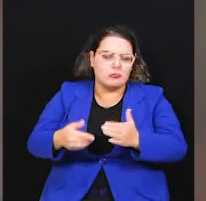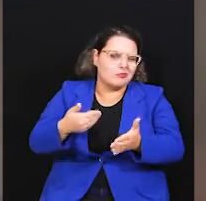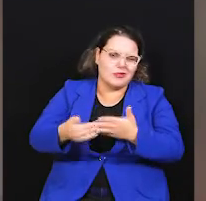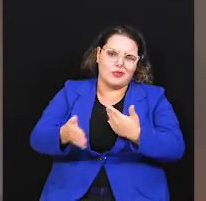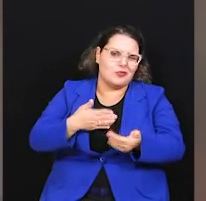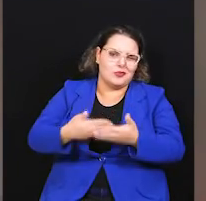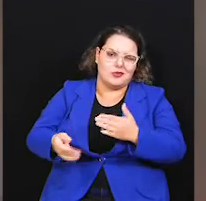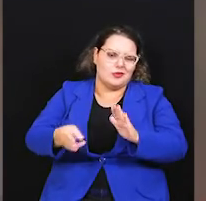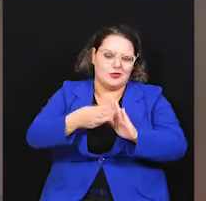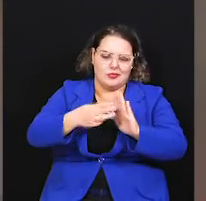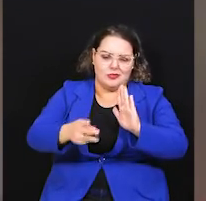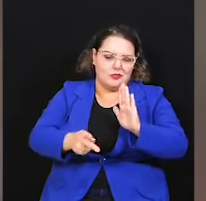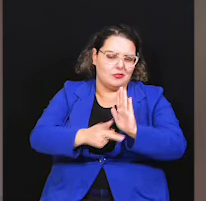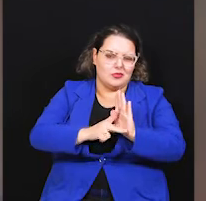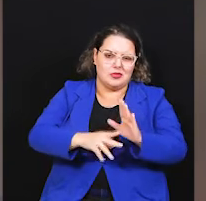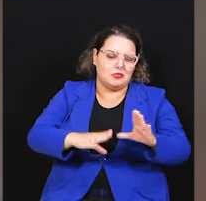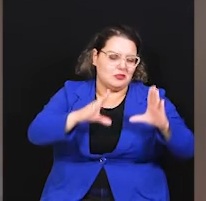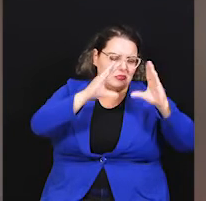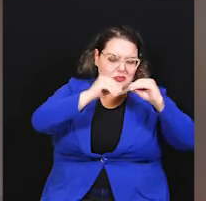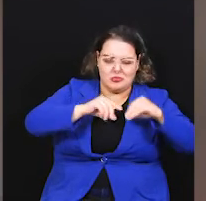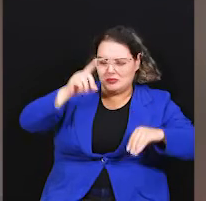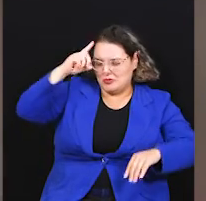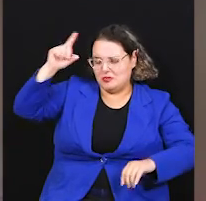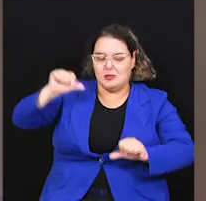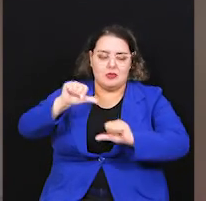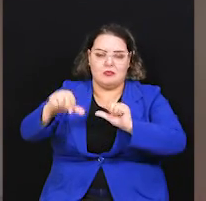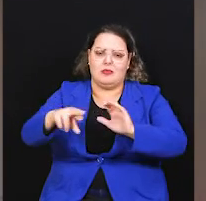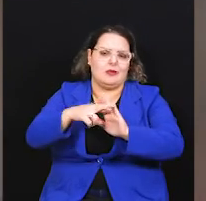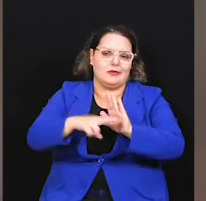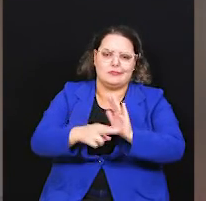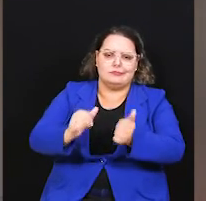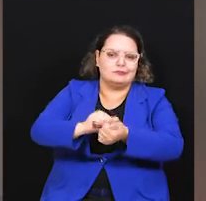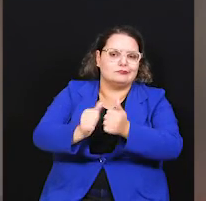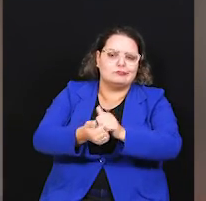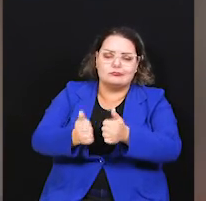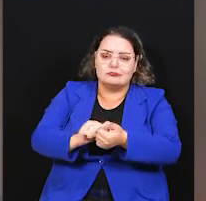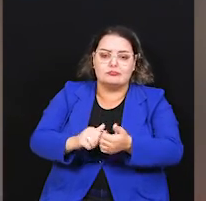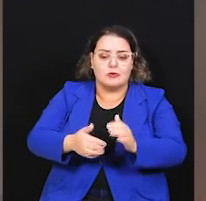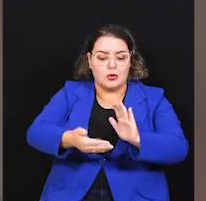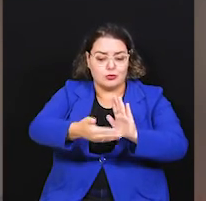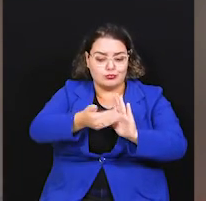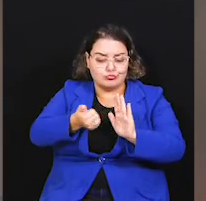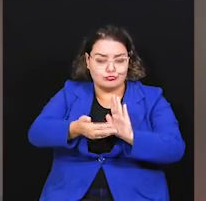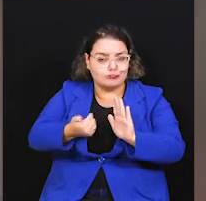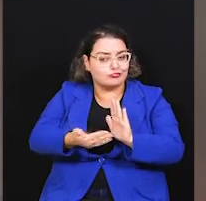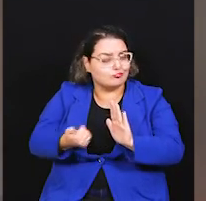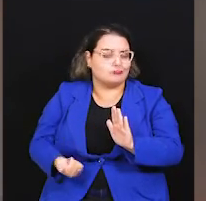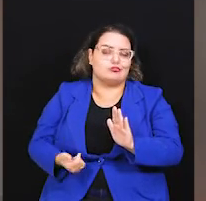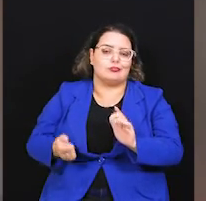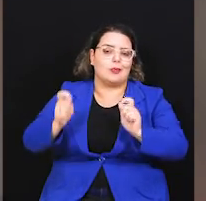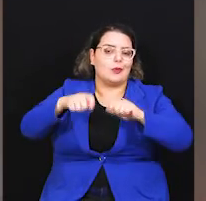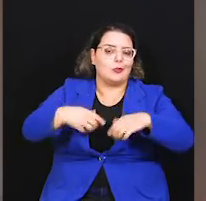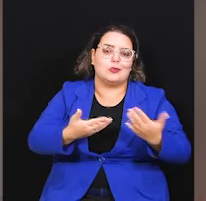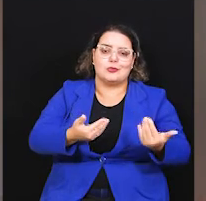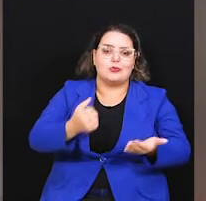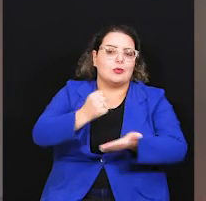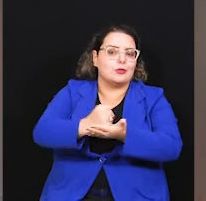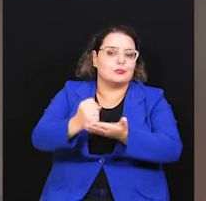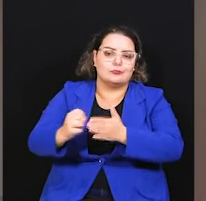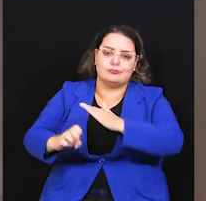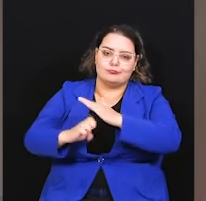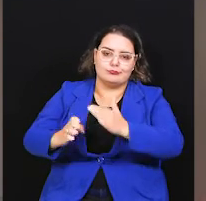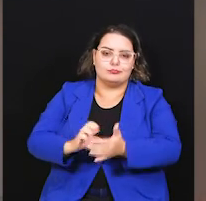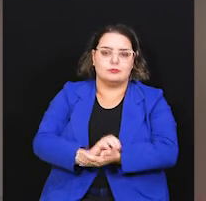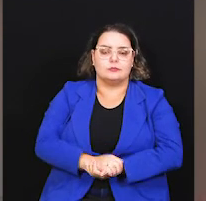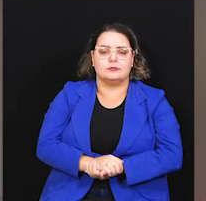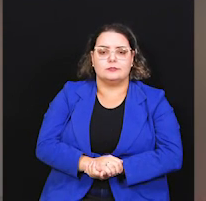profundidade não pode ser uma vida provisória feita um dia para noite ela regulamentar flexibilizando na tirando a possibilidade de muitos jovens serem